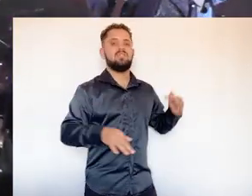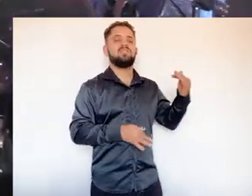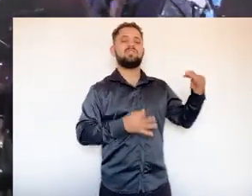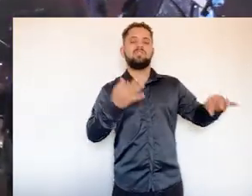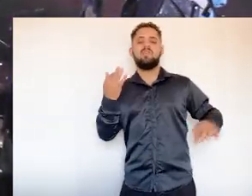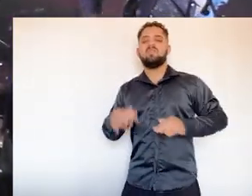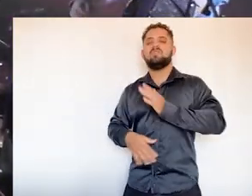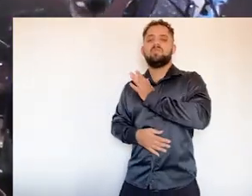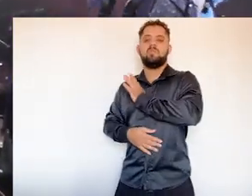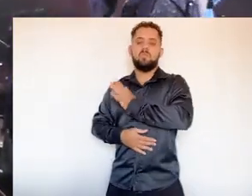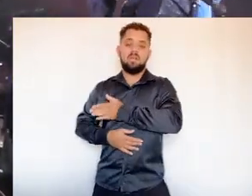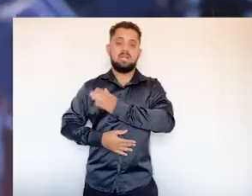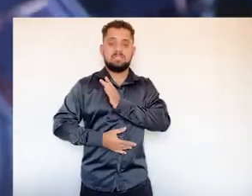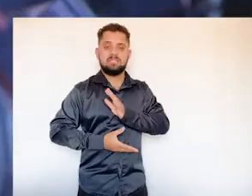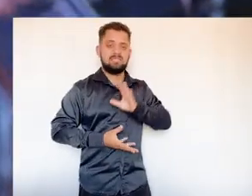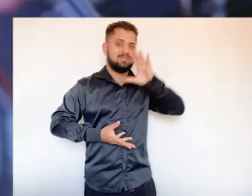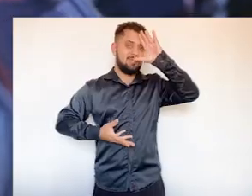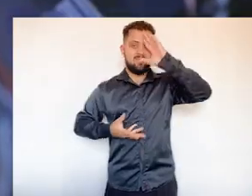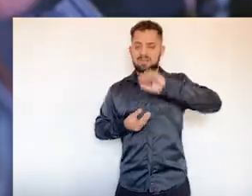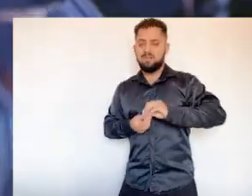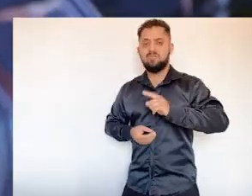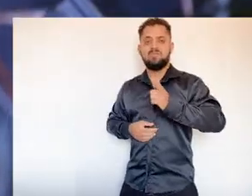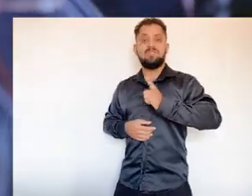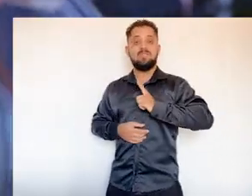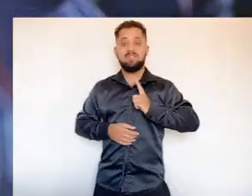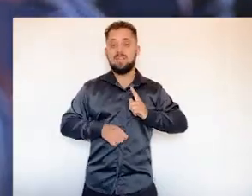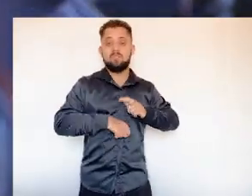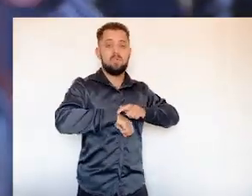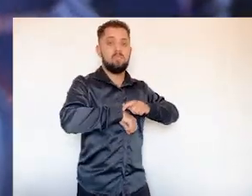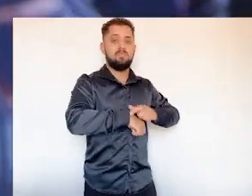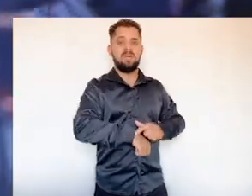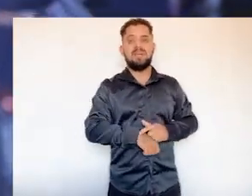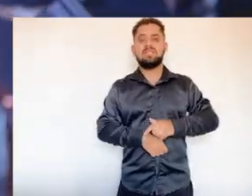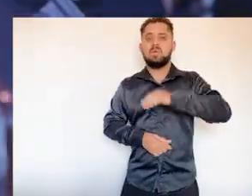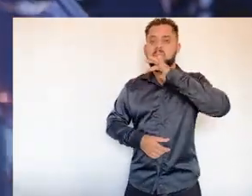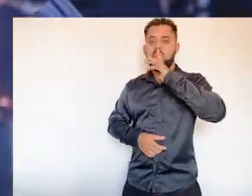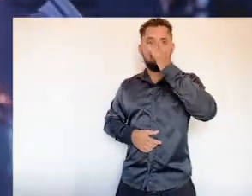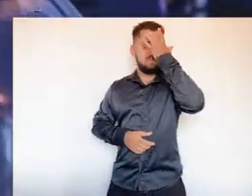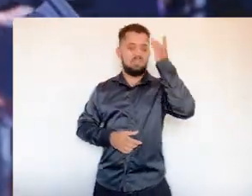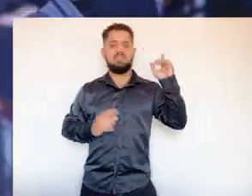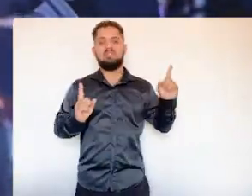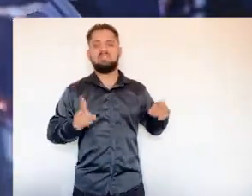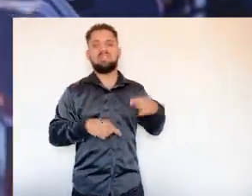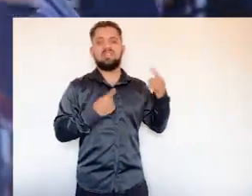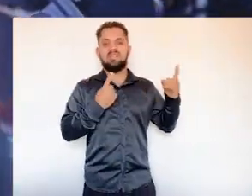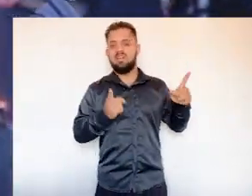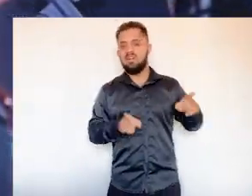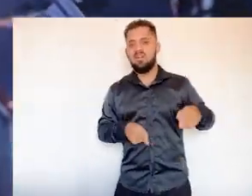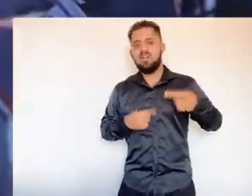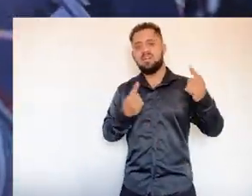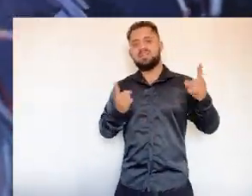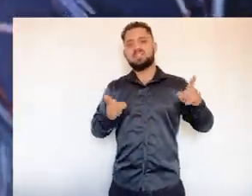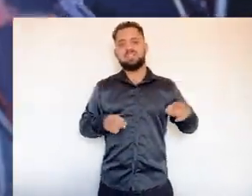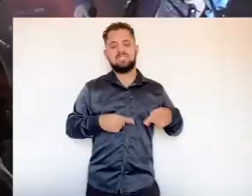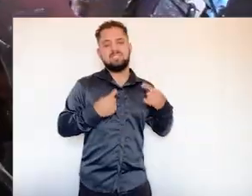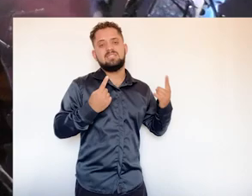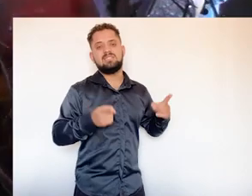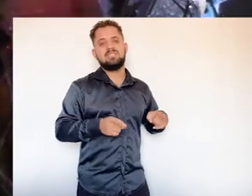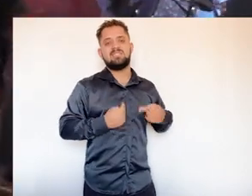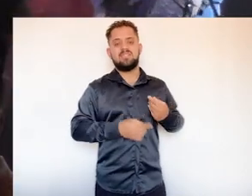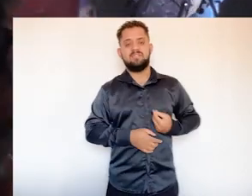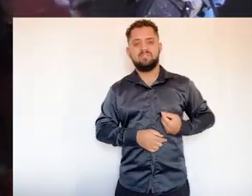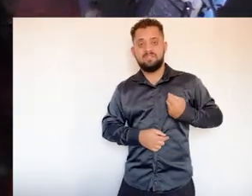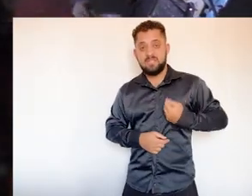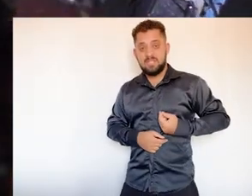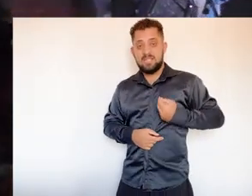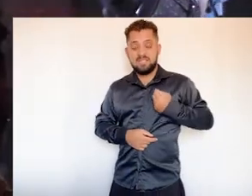coração, quando tenho que ver a tamanha maldade que a vida selvagem hoje tem que viver. E